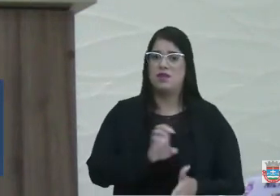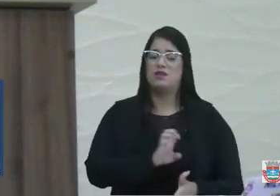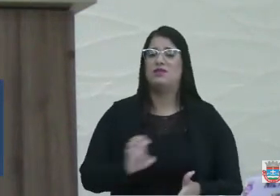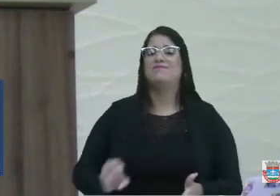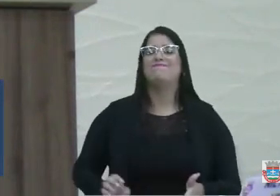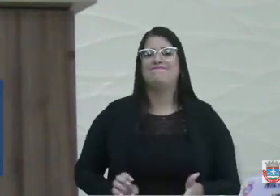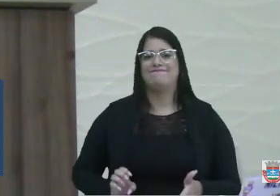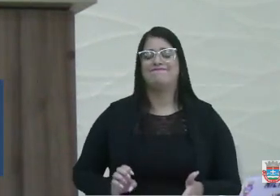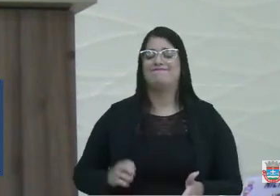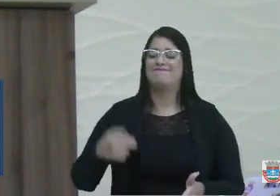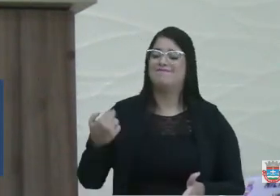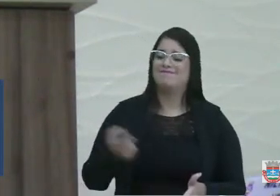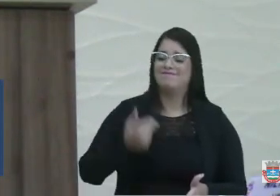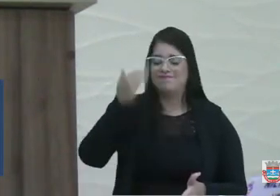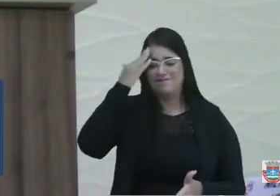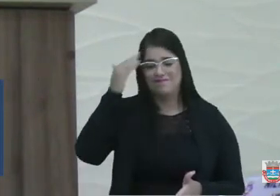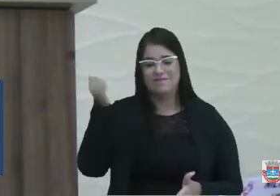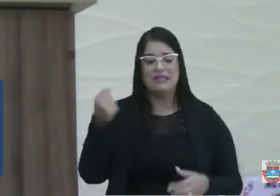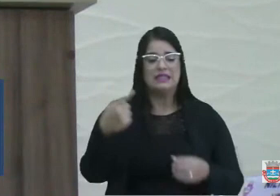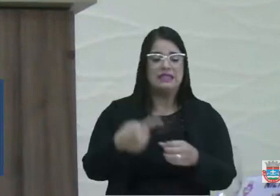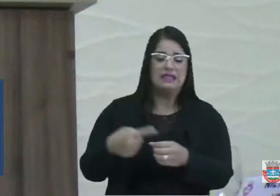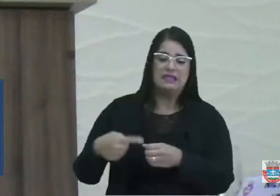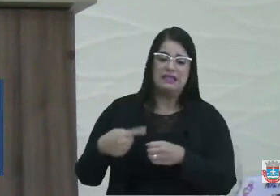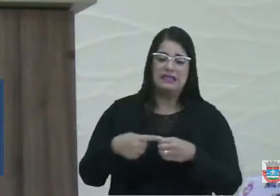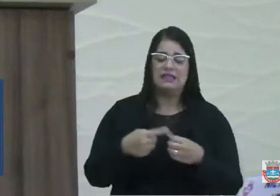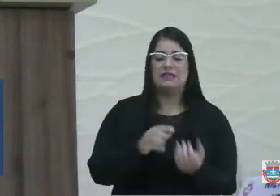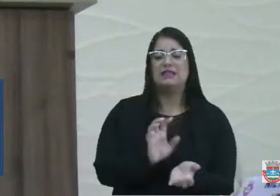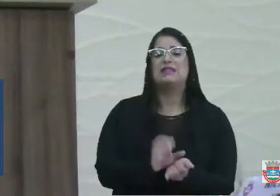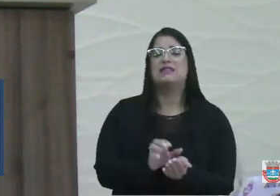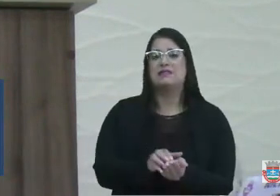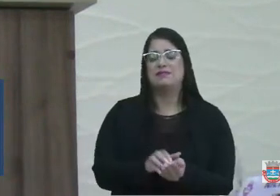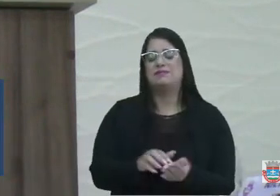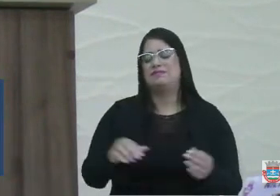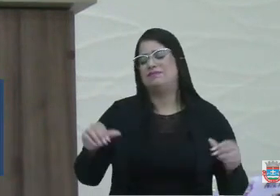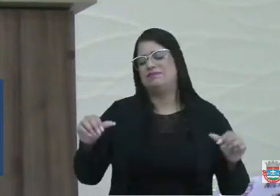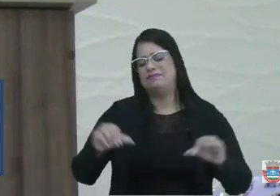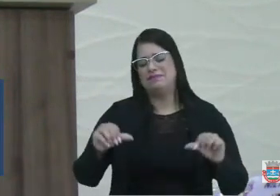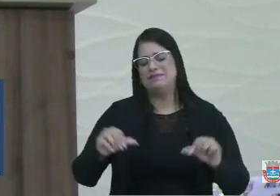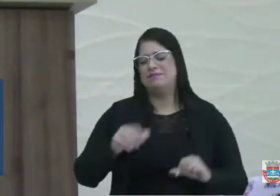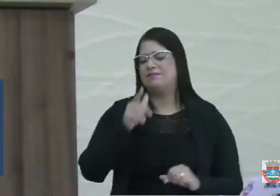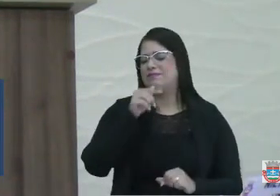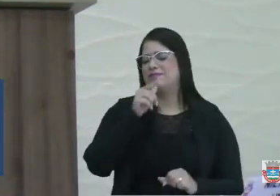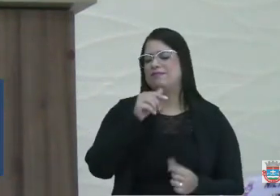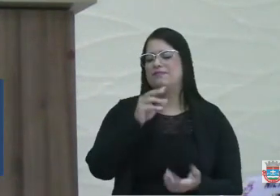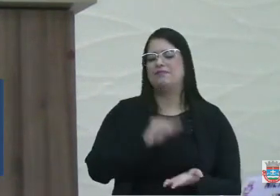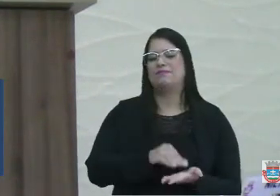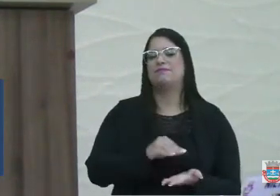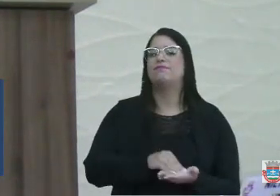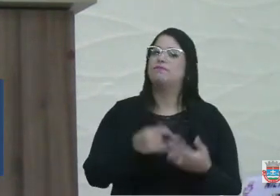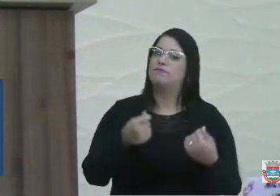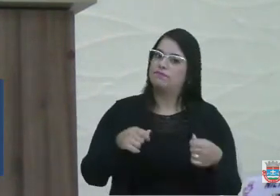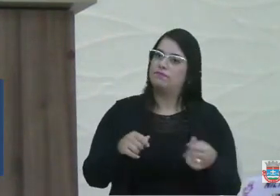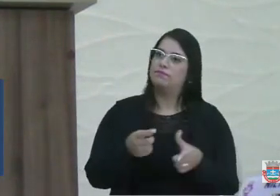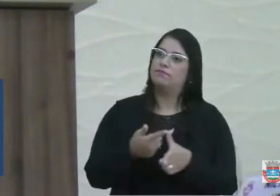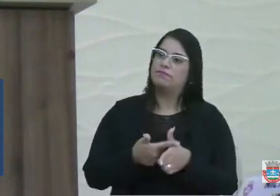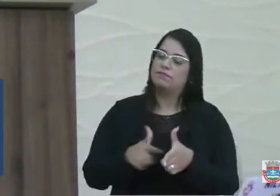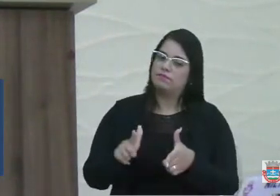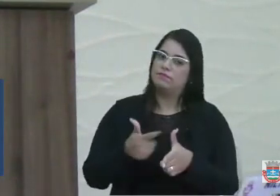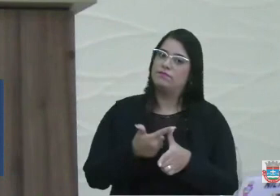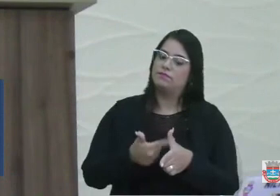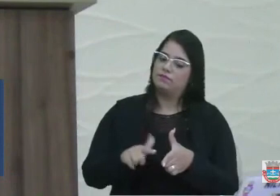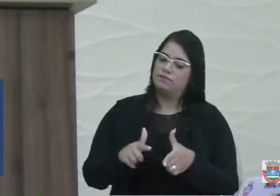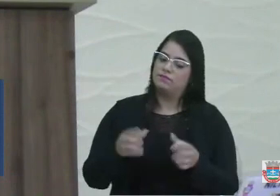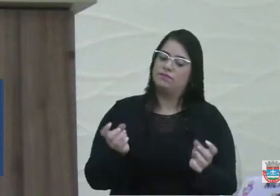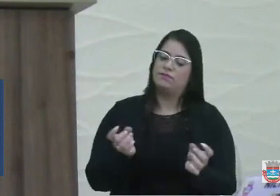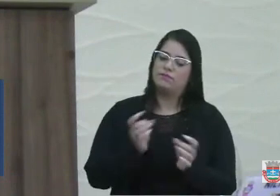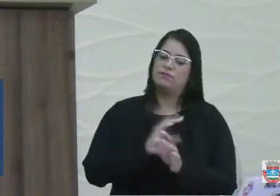gente sabe que quantas cidades do Estado hoje estão nessa mesma pendência de água. Então tem que ser resolvido. Água é vida. E